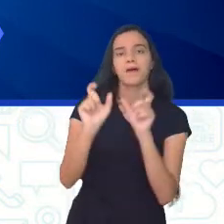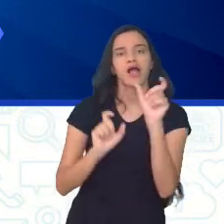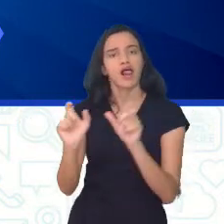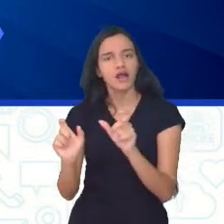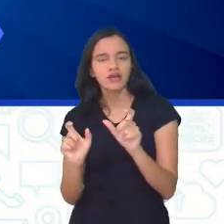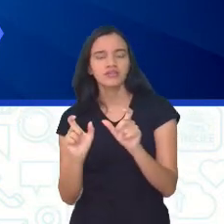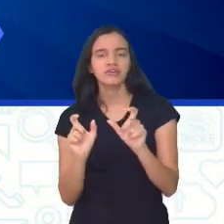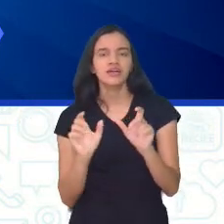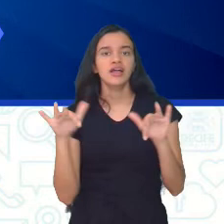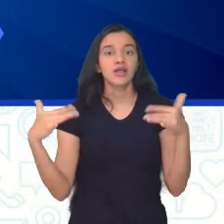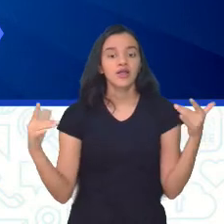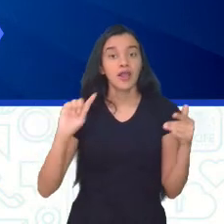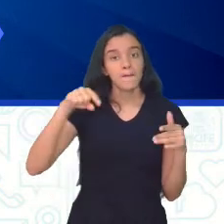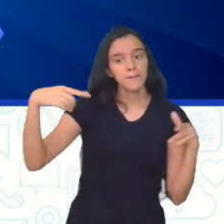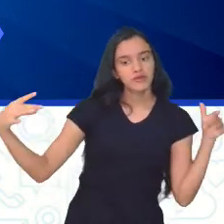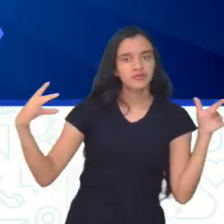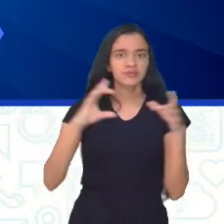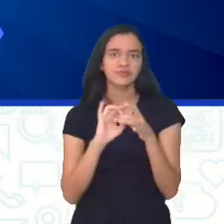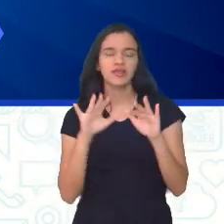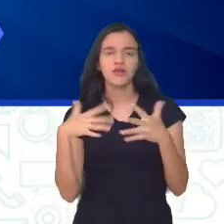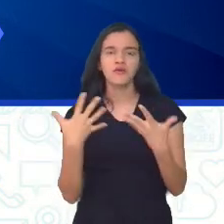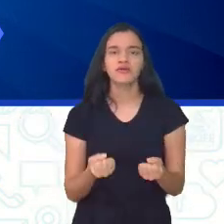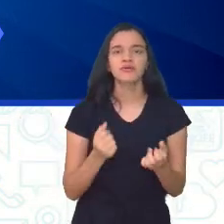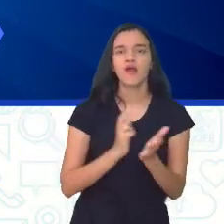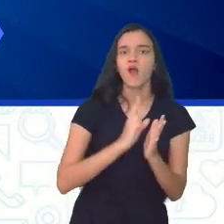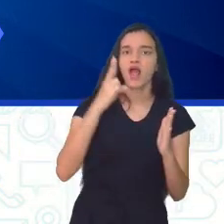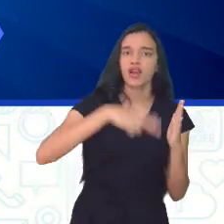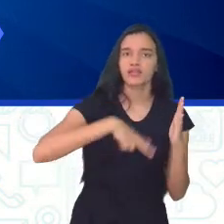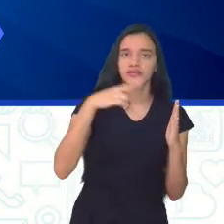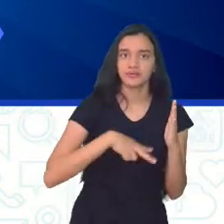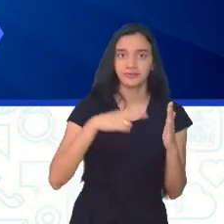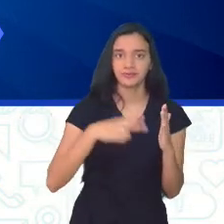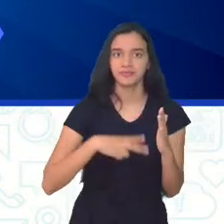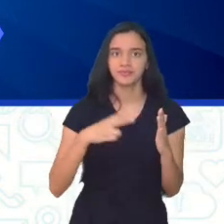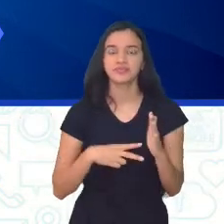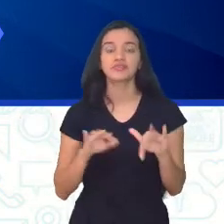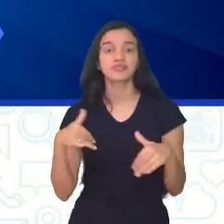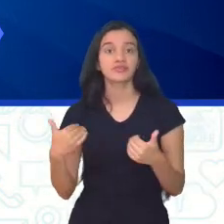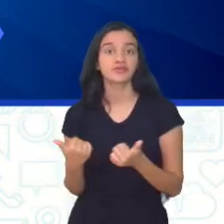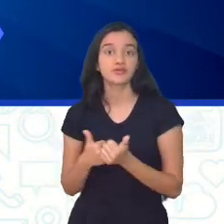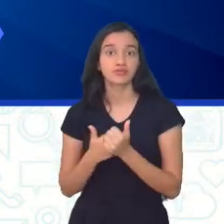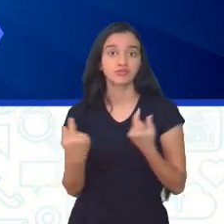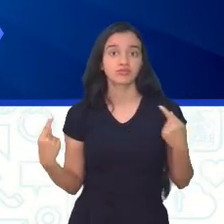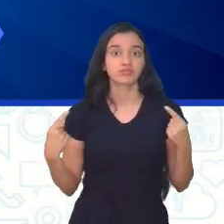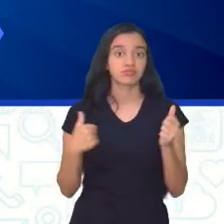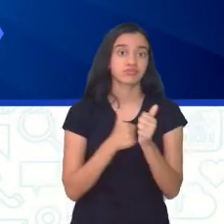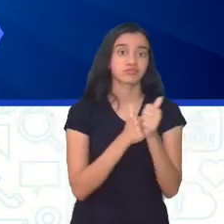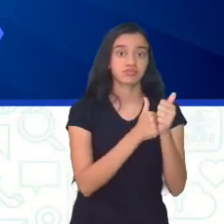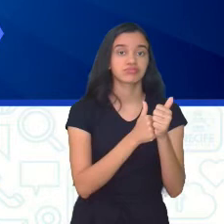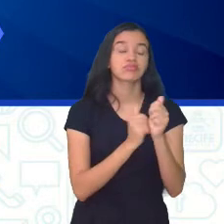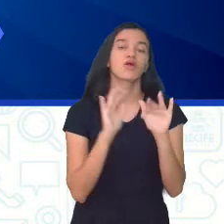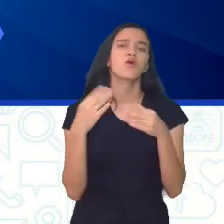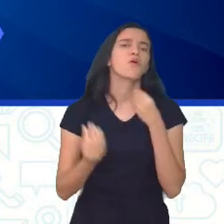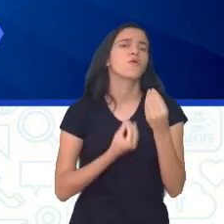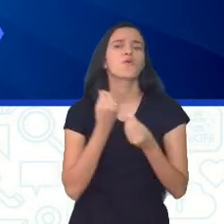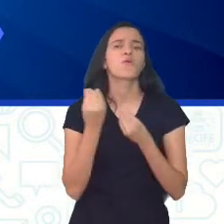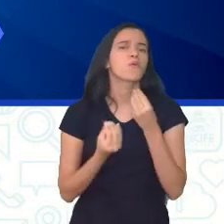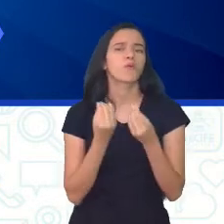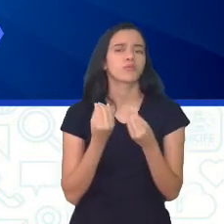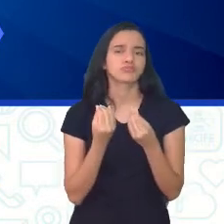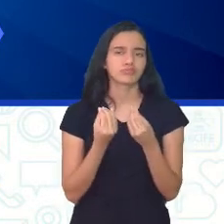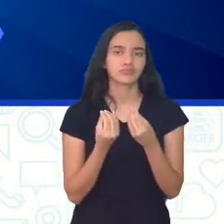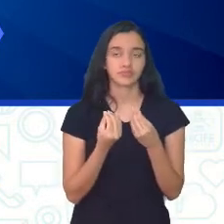depois vou fazer a ligação. Vamos fazer agora uma leitura. Acompanhe agora atentamente como eu vou fazer a